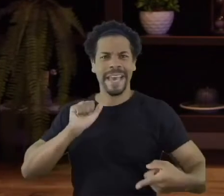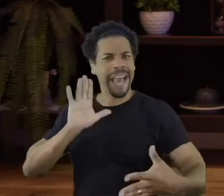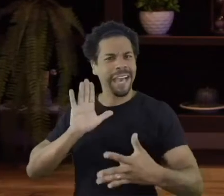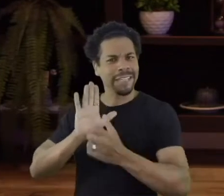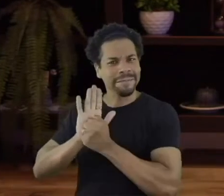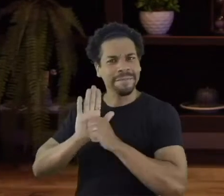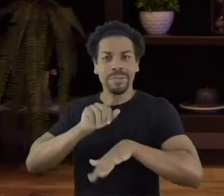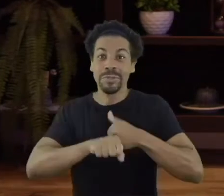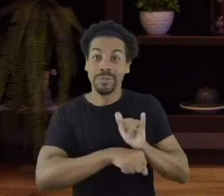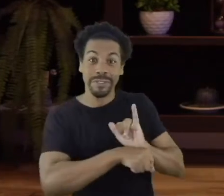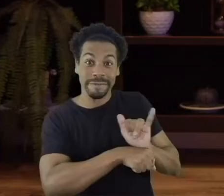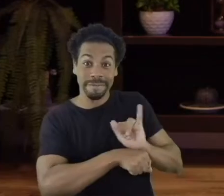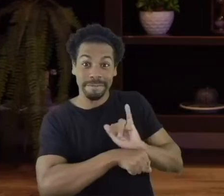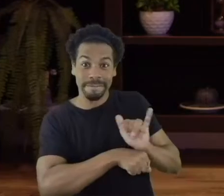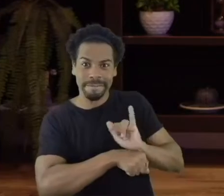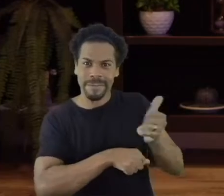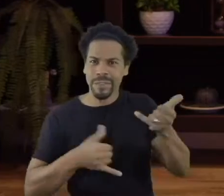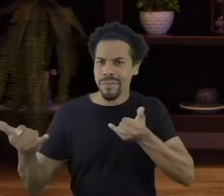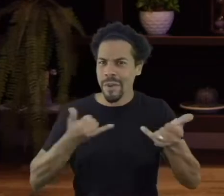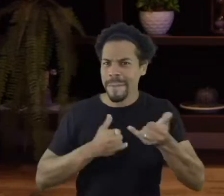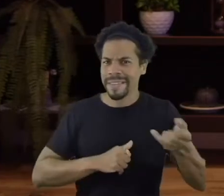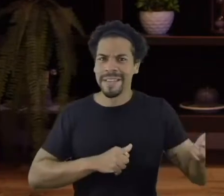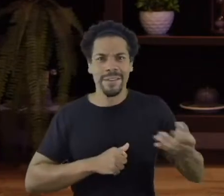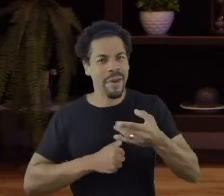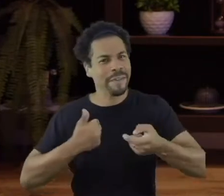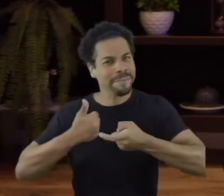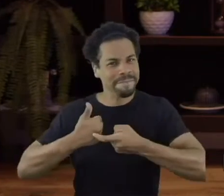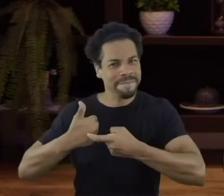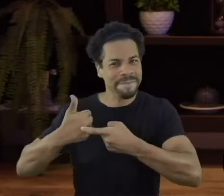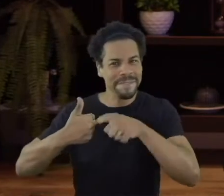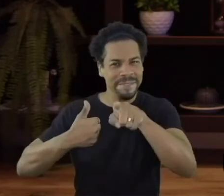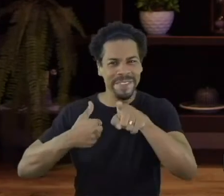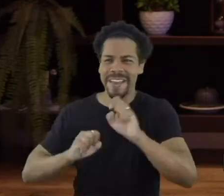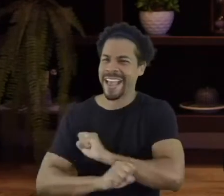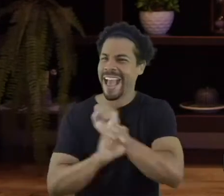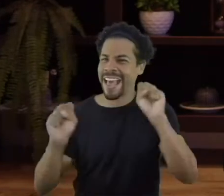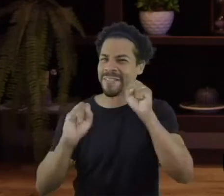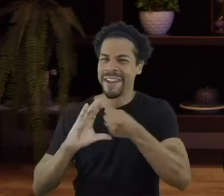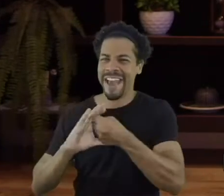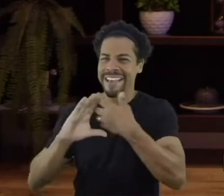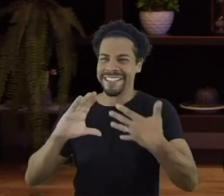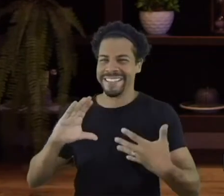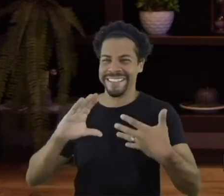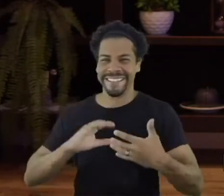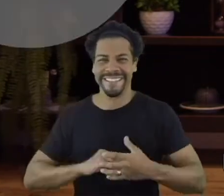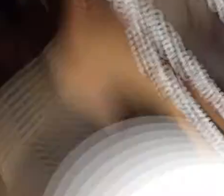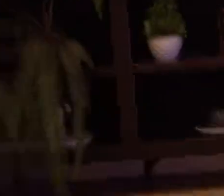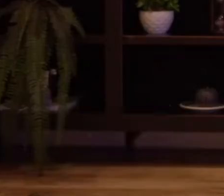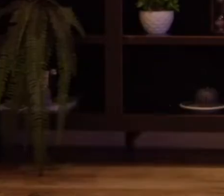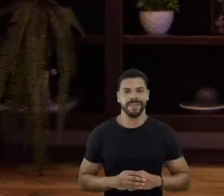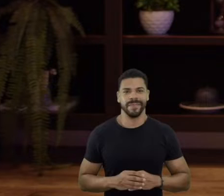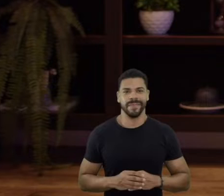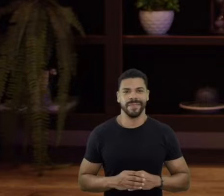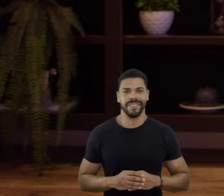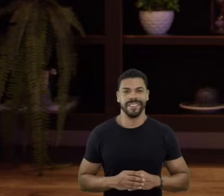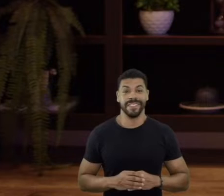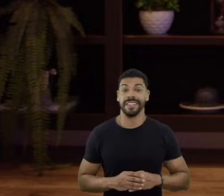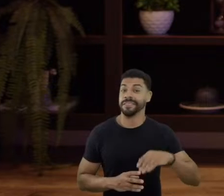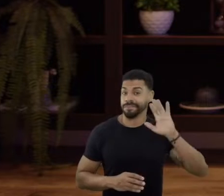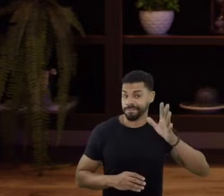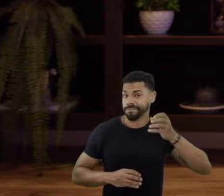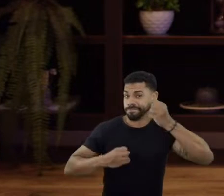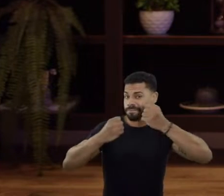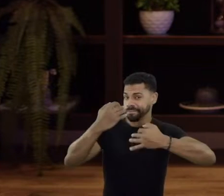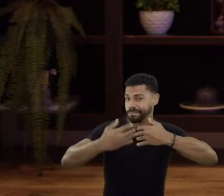esqueça também de se inscrever no canal ativar as notificações e já deixar o seu like porque você vai adorar esse conteúdo já que nós estamos